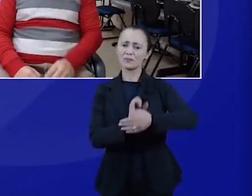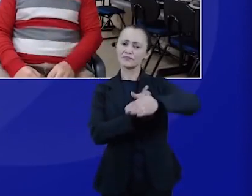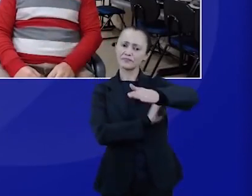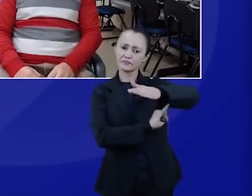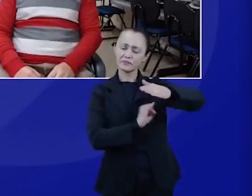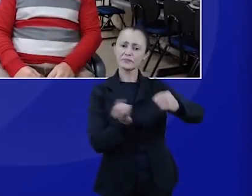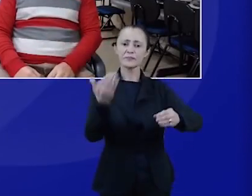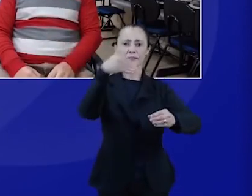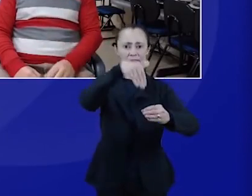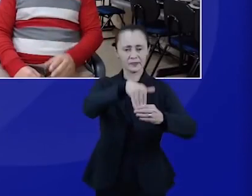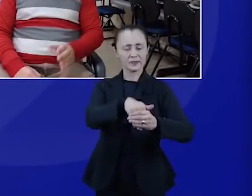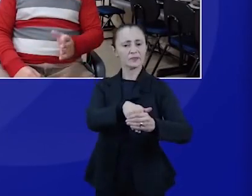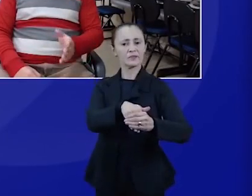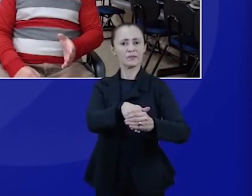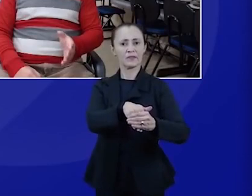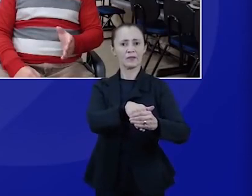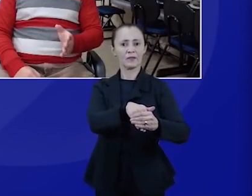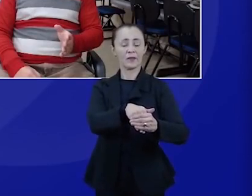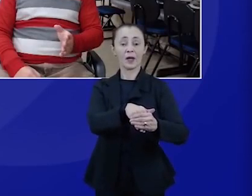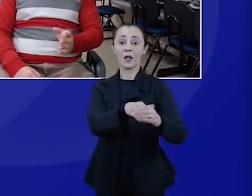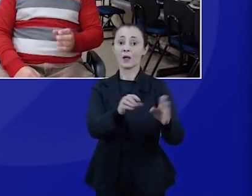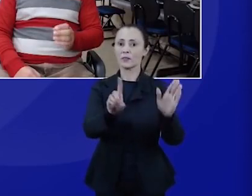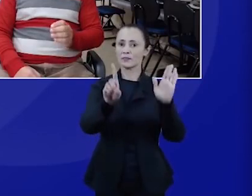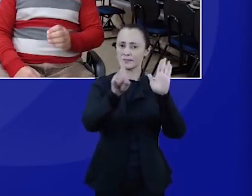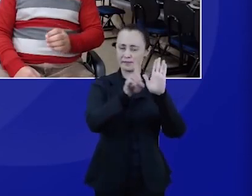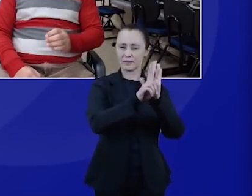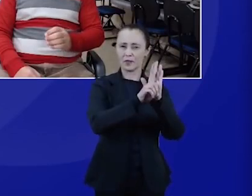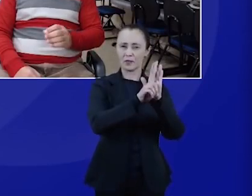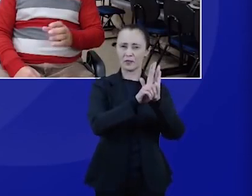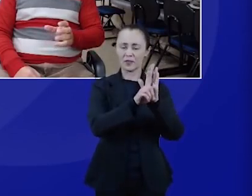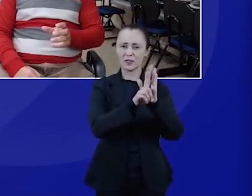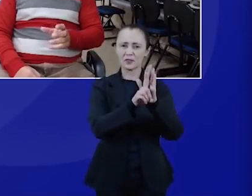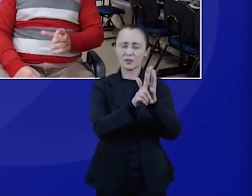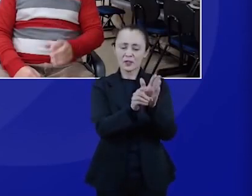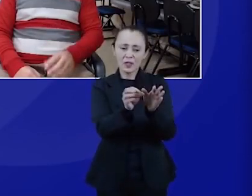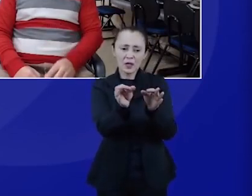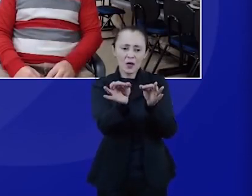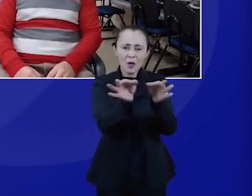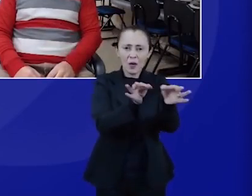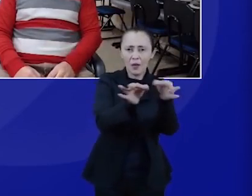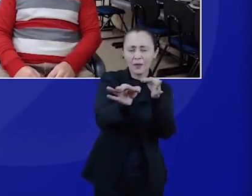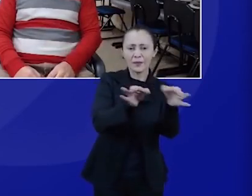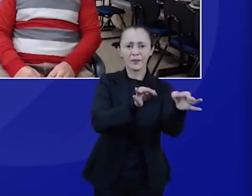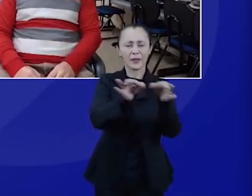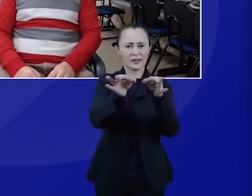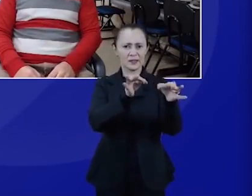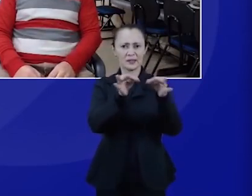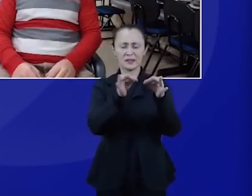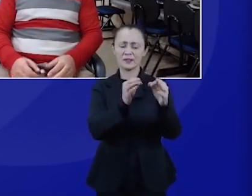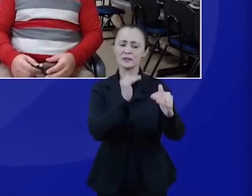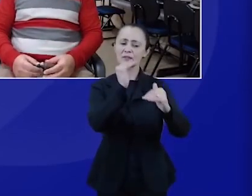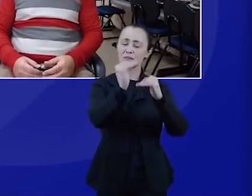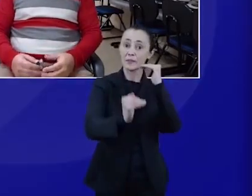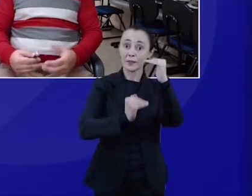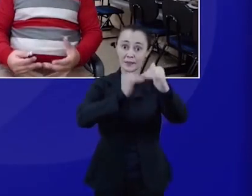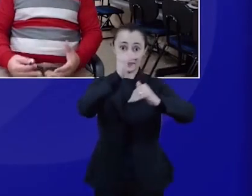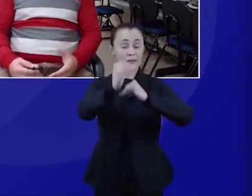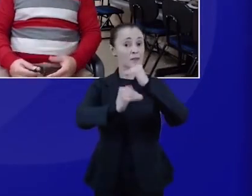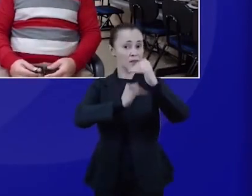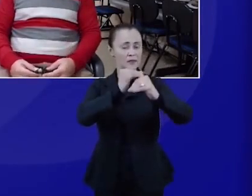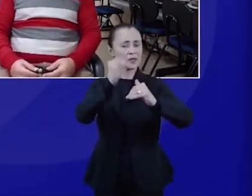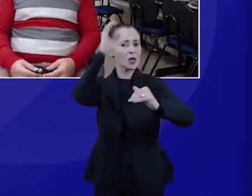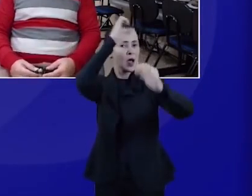institucional, ela segue como um documento normativo que define um conjunto orgânico e progressivo